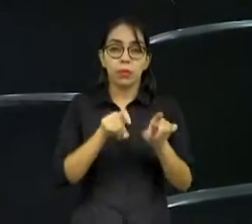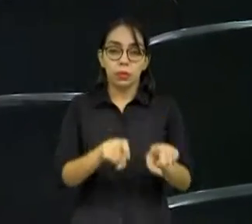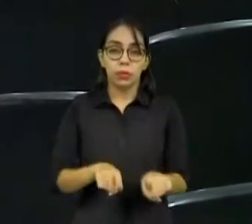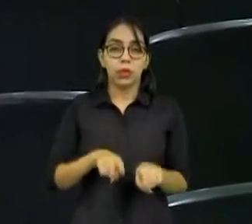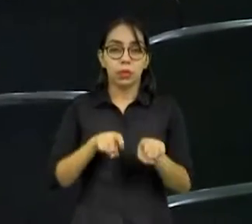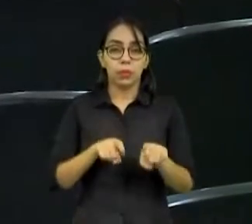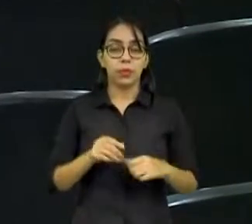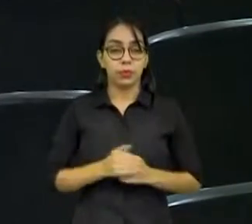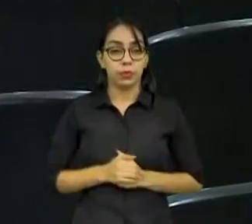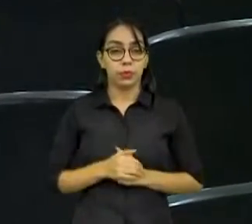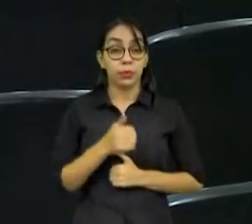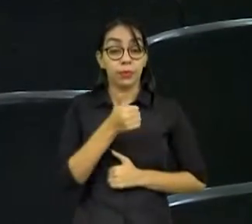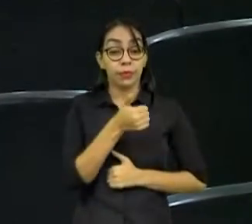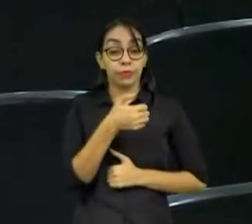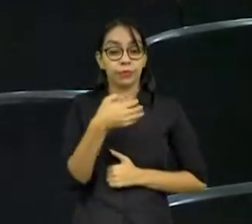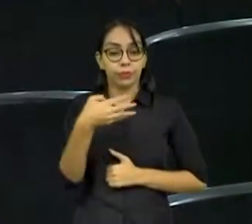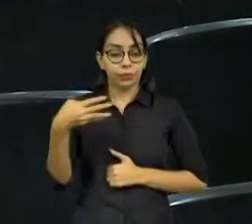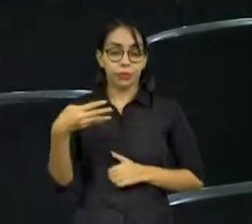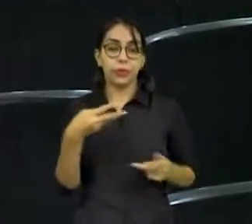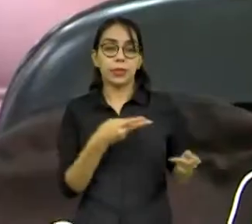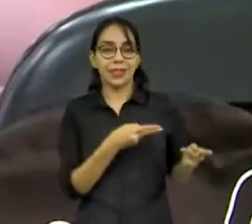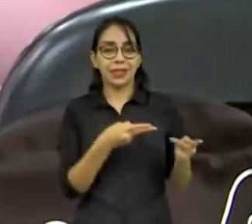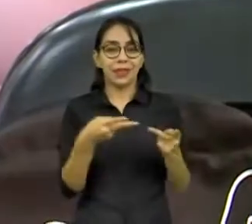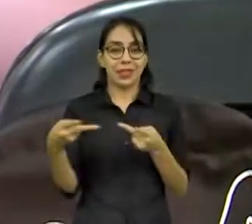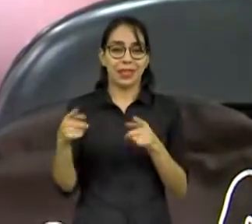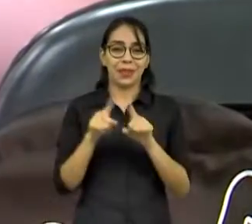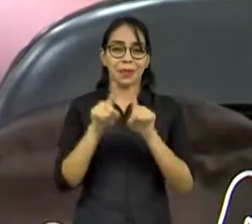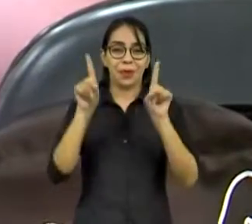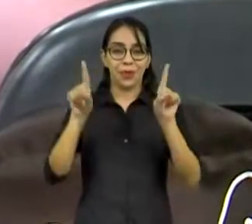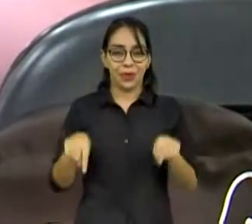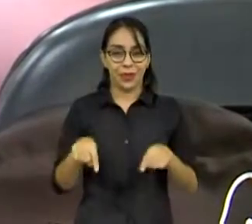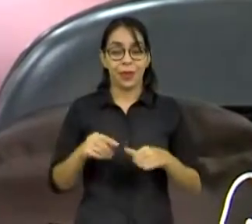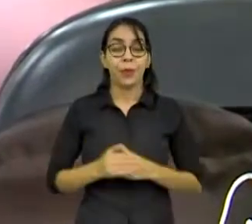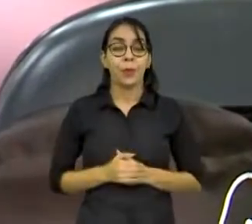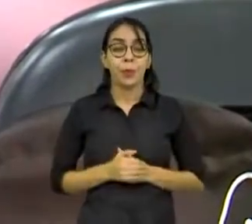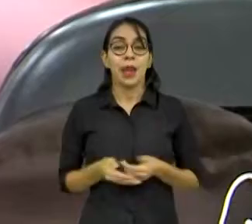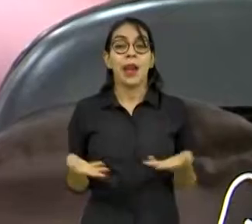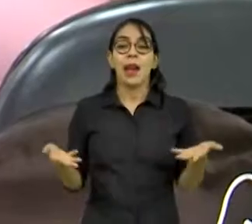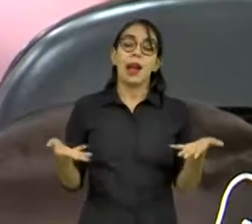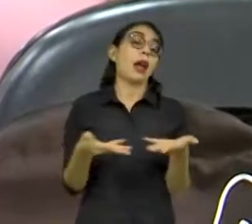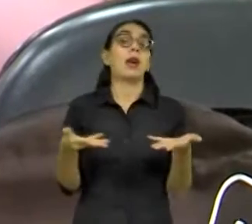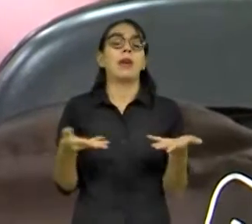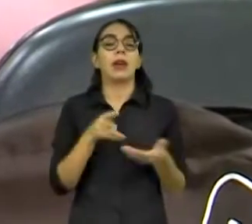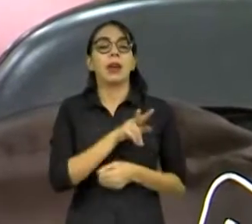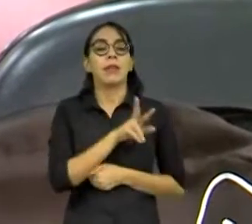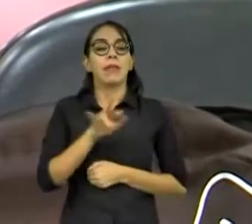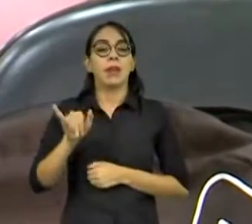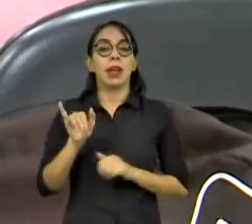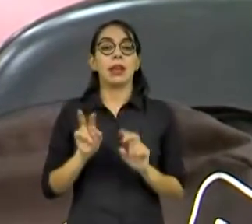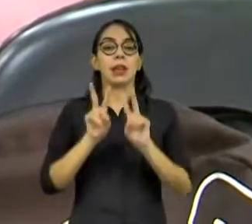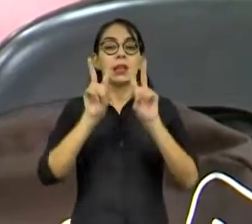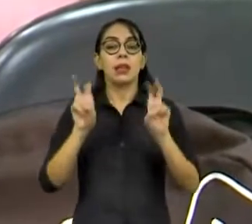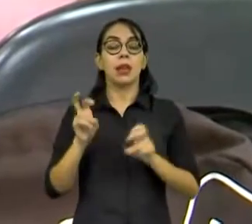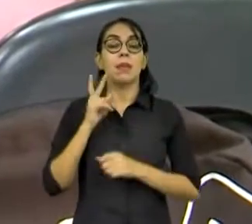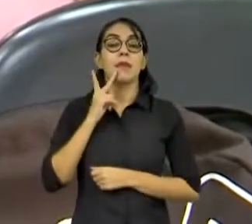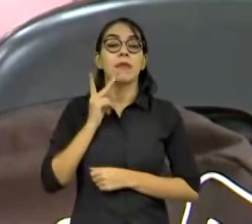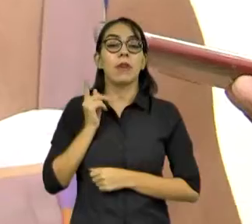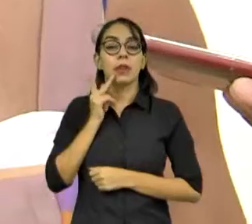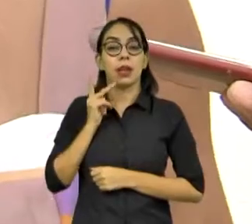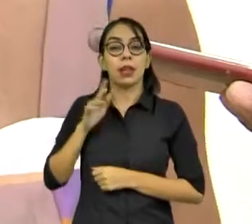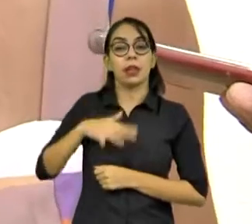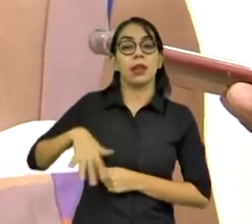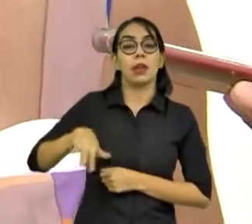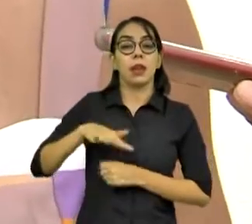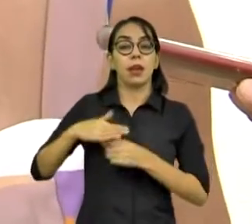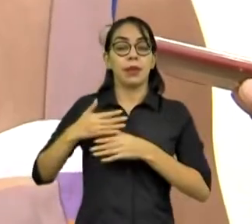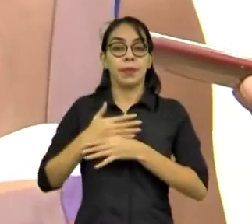14ª macro-região visitada pelo Move Ceará. Agora o trabalho será voltado à Fortaleza e região metropolitana. A